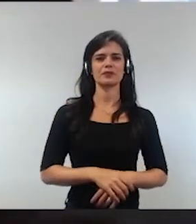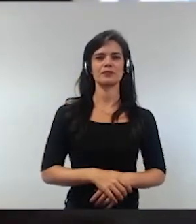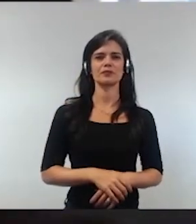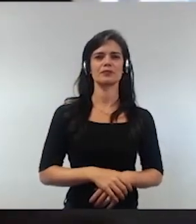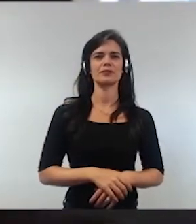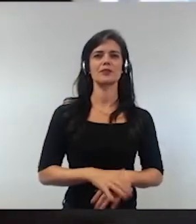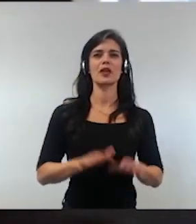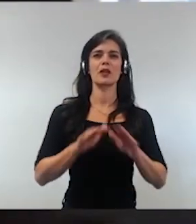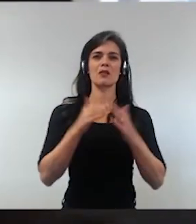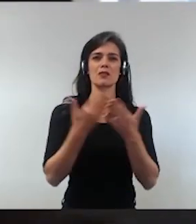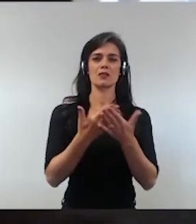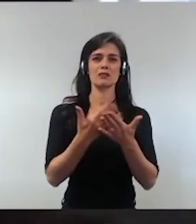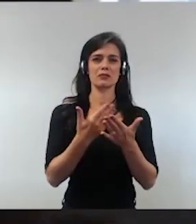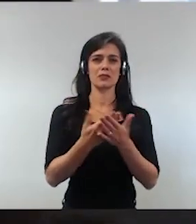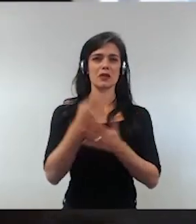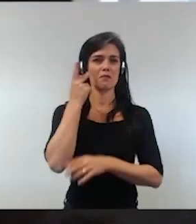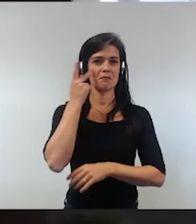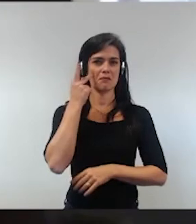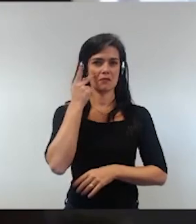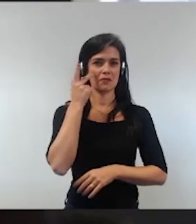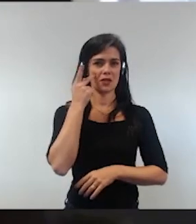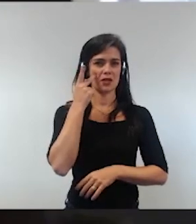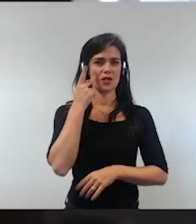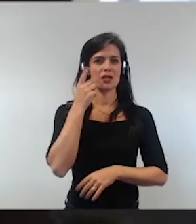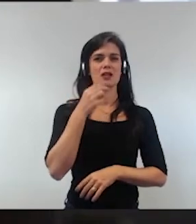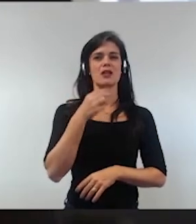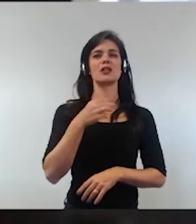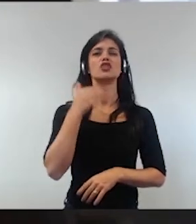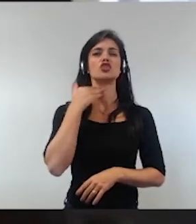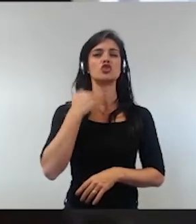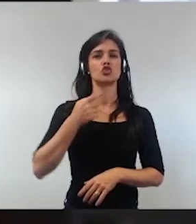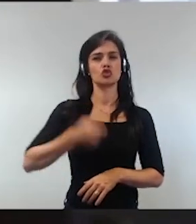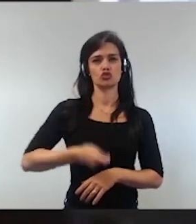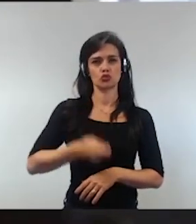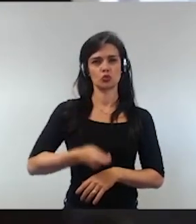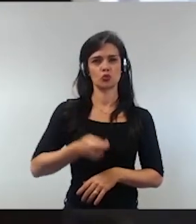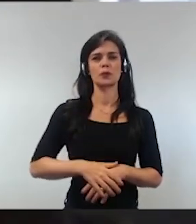a Escola Paulista de Magistratura aqui de São Paulo, então para os juízes,